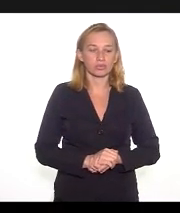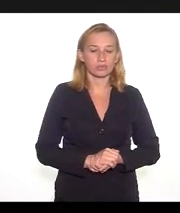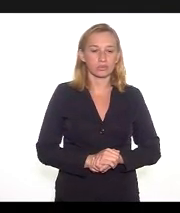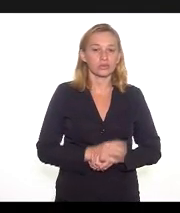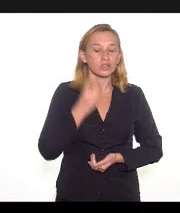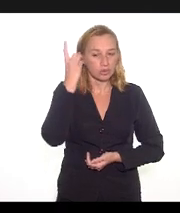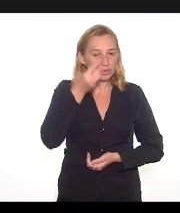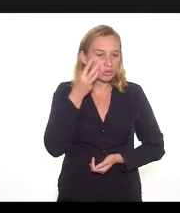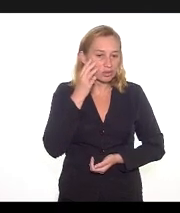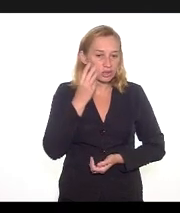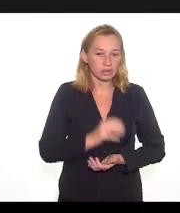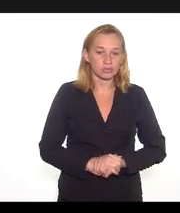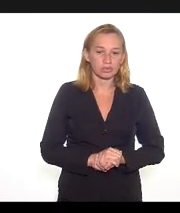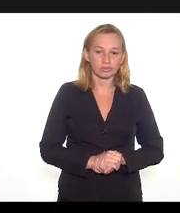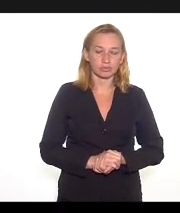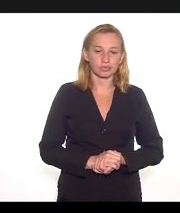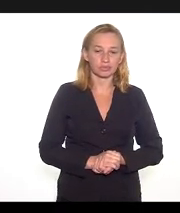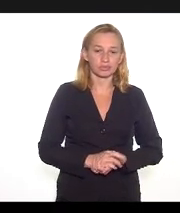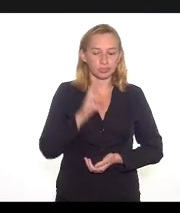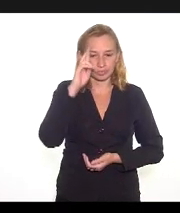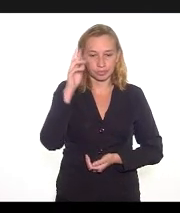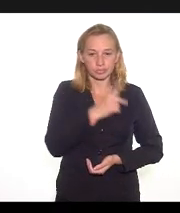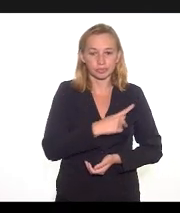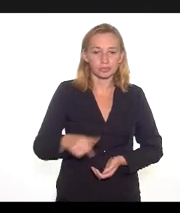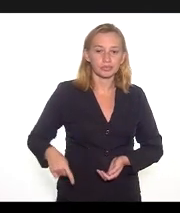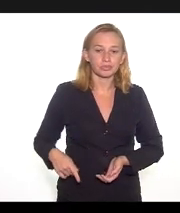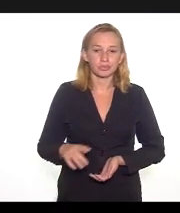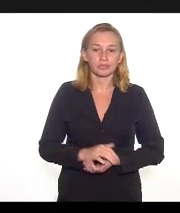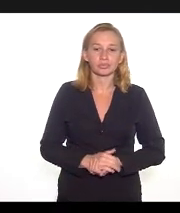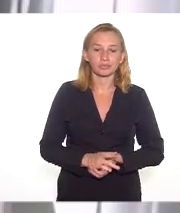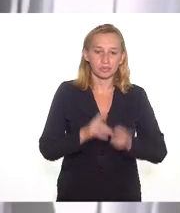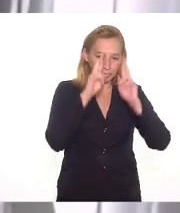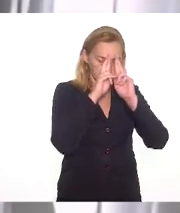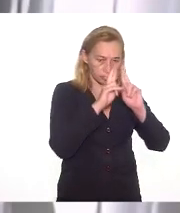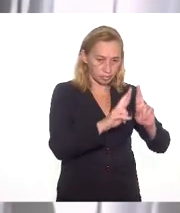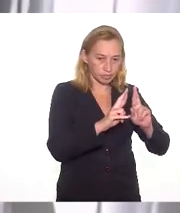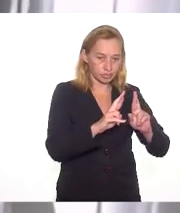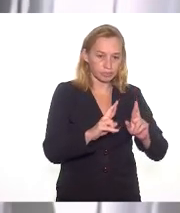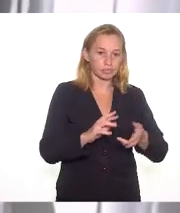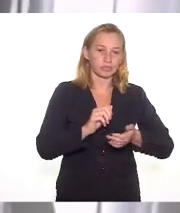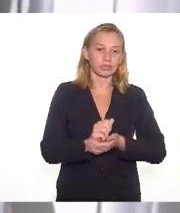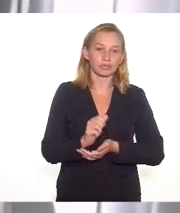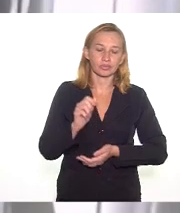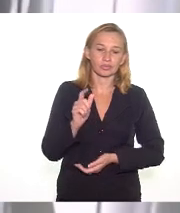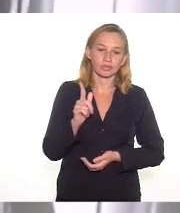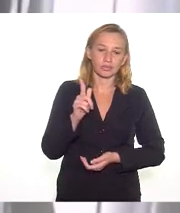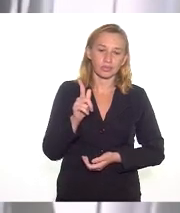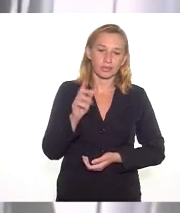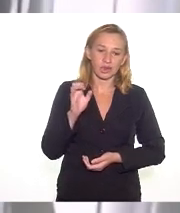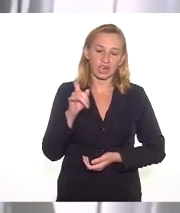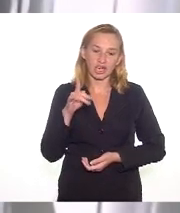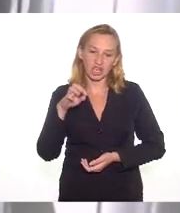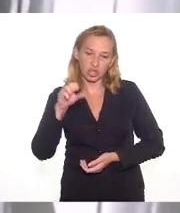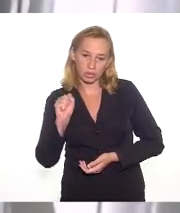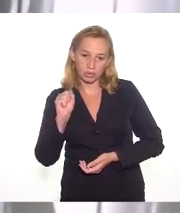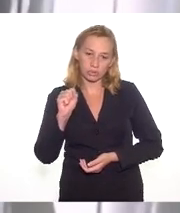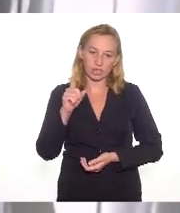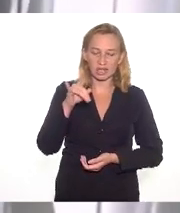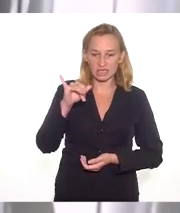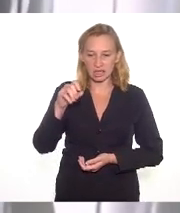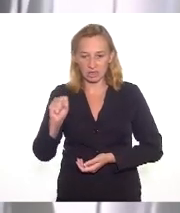Deputado Valdeque Carneiro. Senhor presidente, em respeito a equinos, asininos e moares, favorável nos